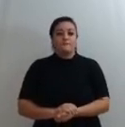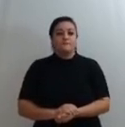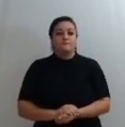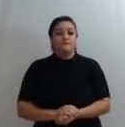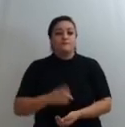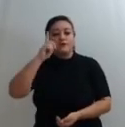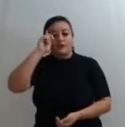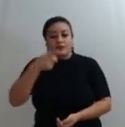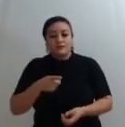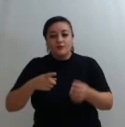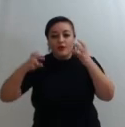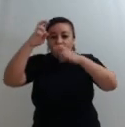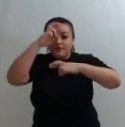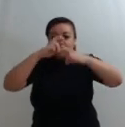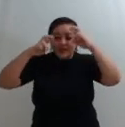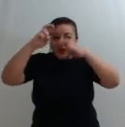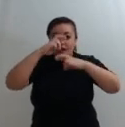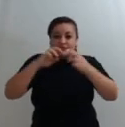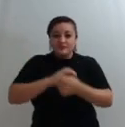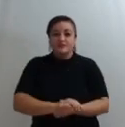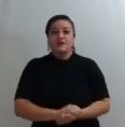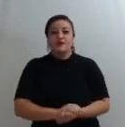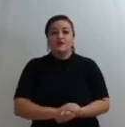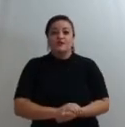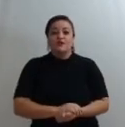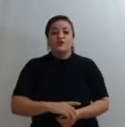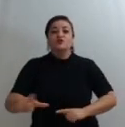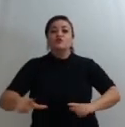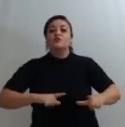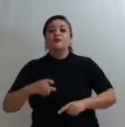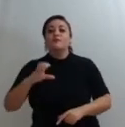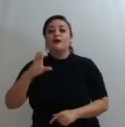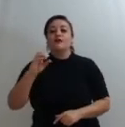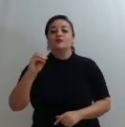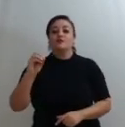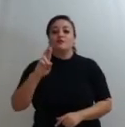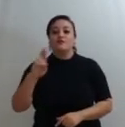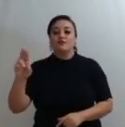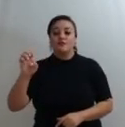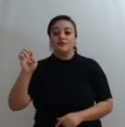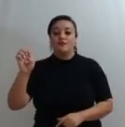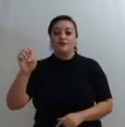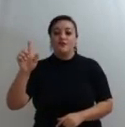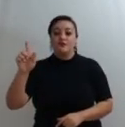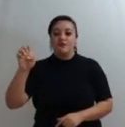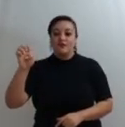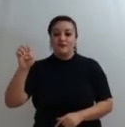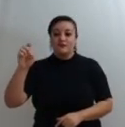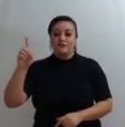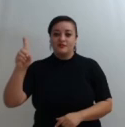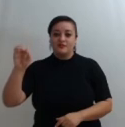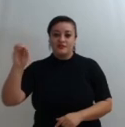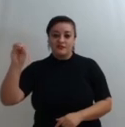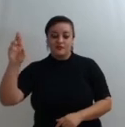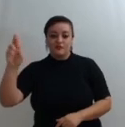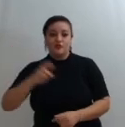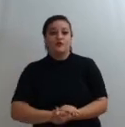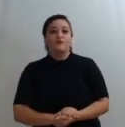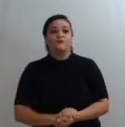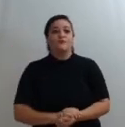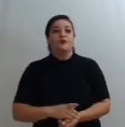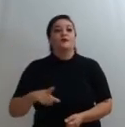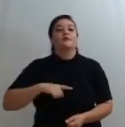investigar a conduta deste corregedor. Então, isso é somente para dar um pouco mais de elementos para que